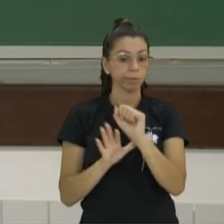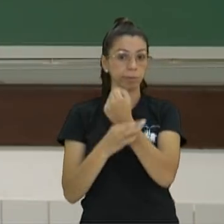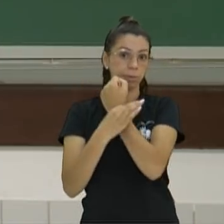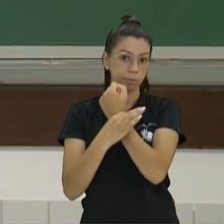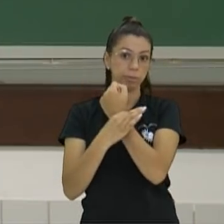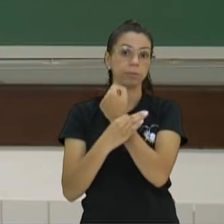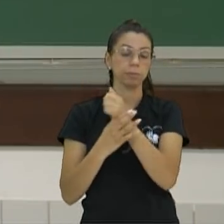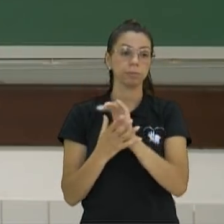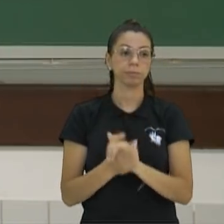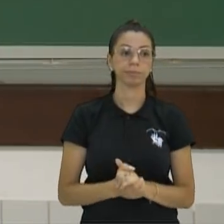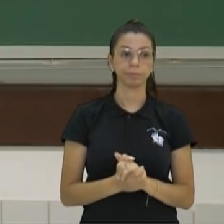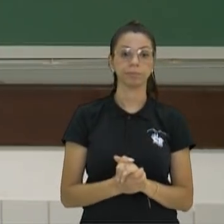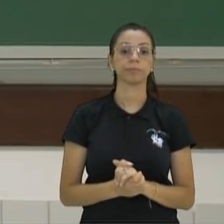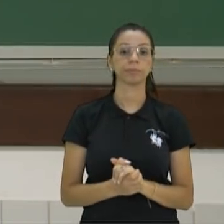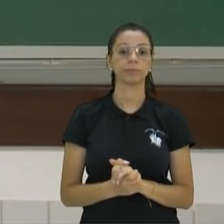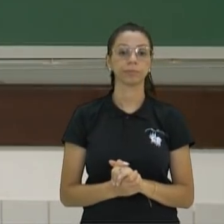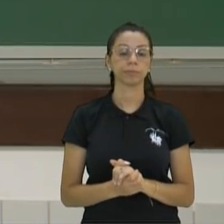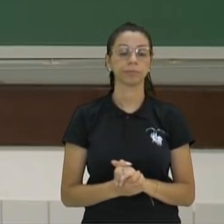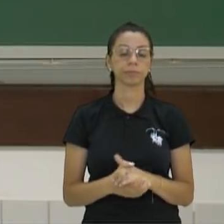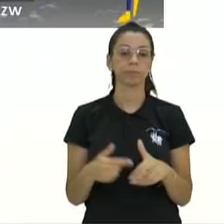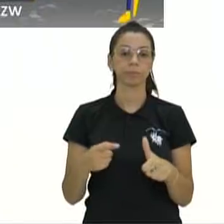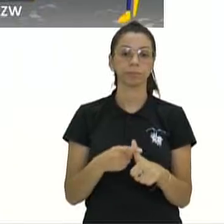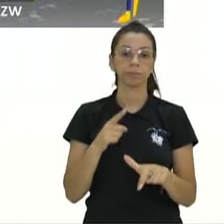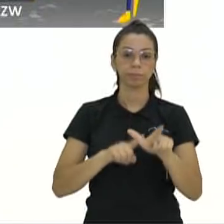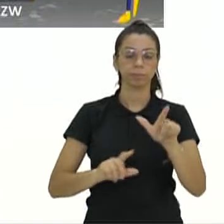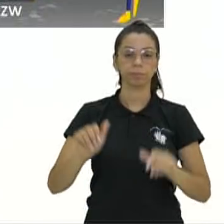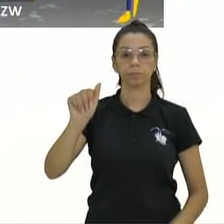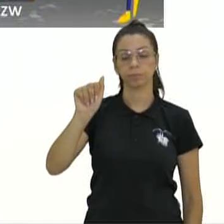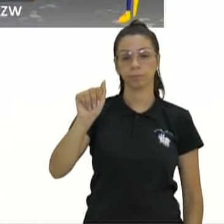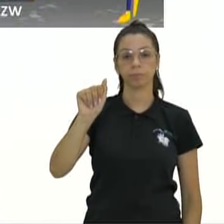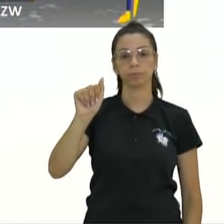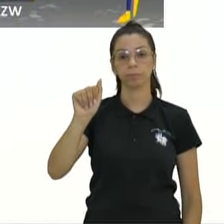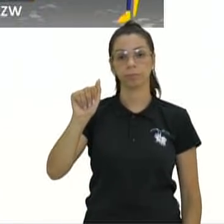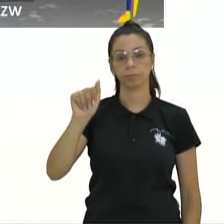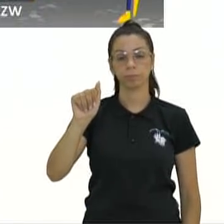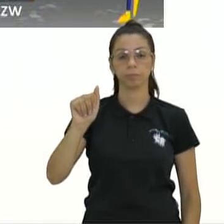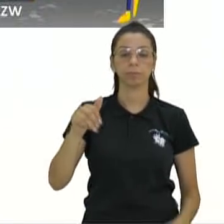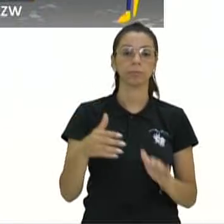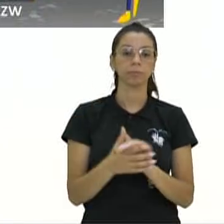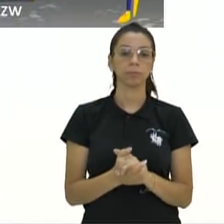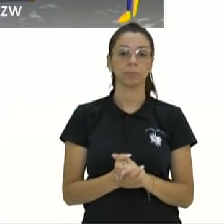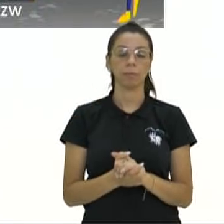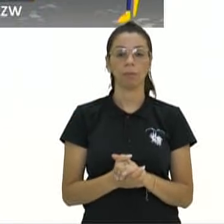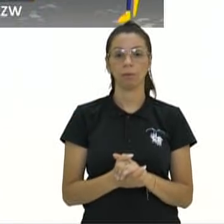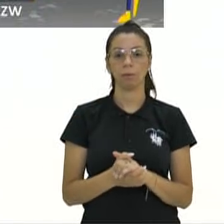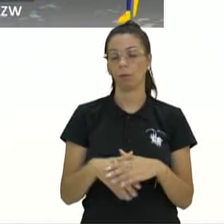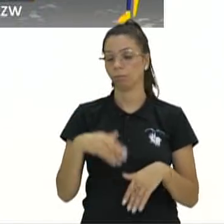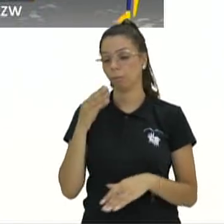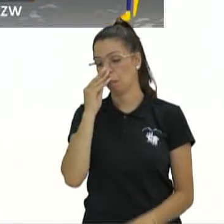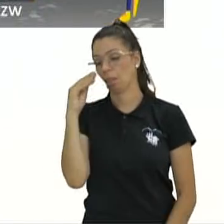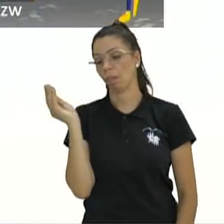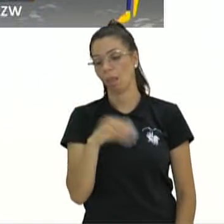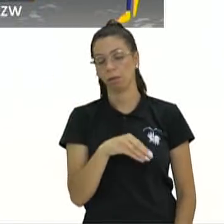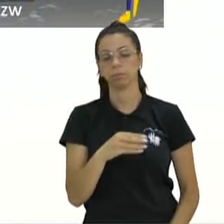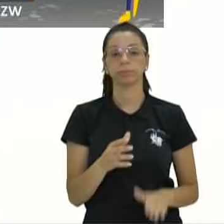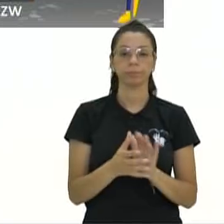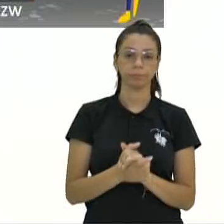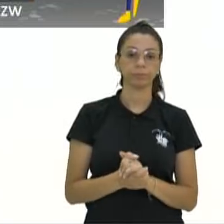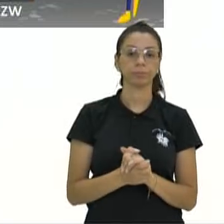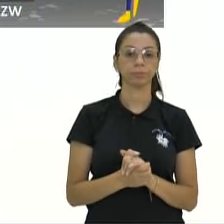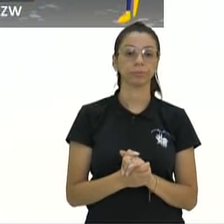de segurança, né? Então, a alternativa A conduta dele deve ser extremamente radical. Alternativa